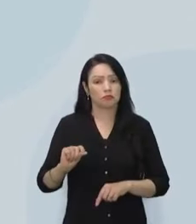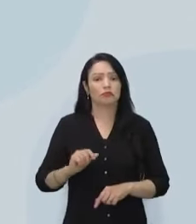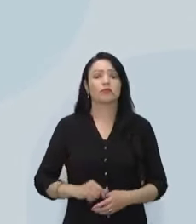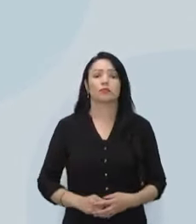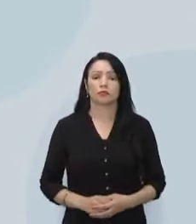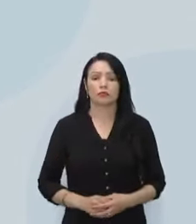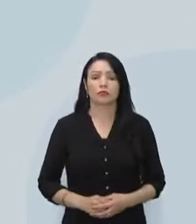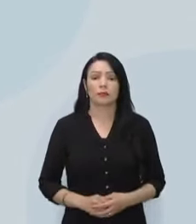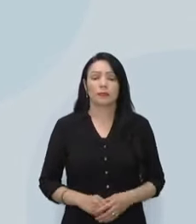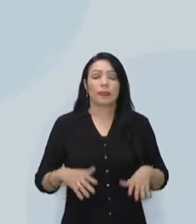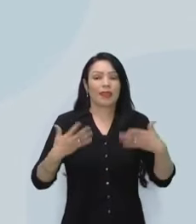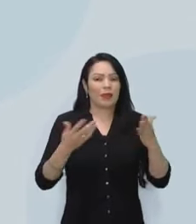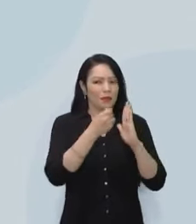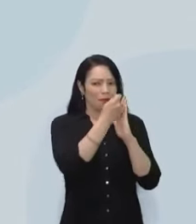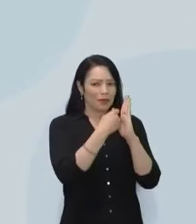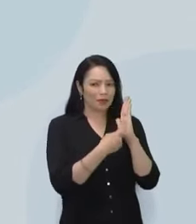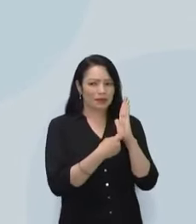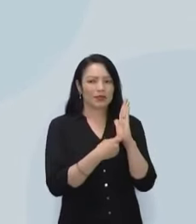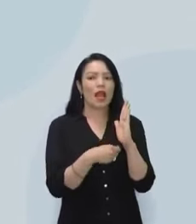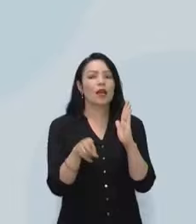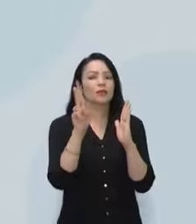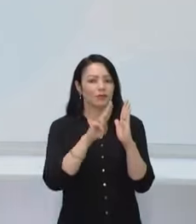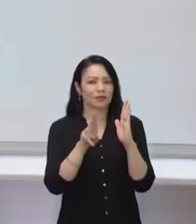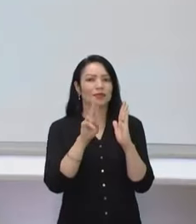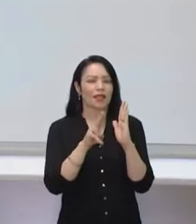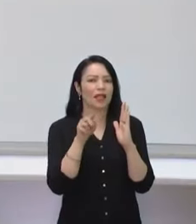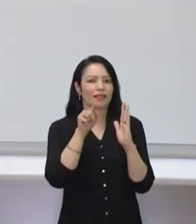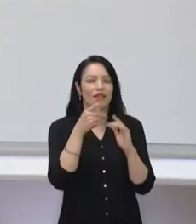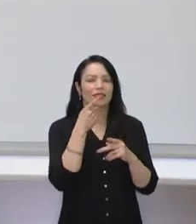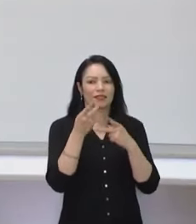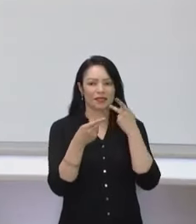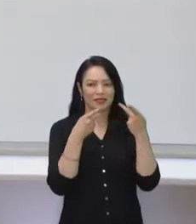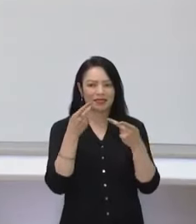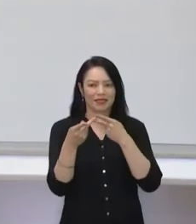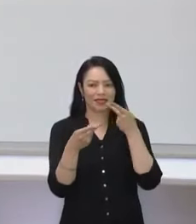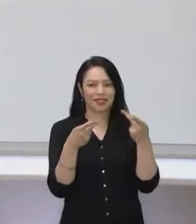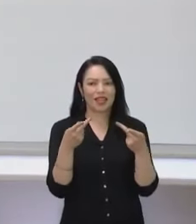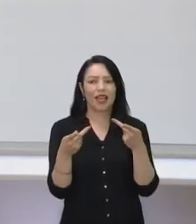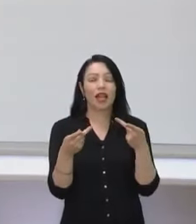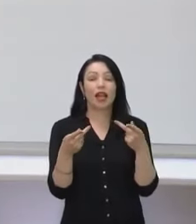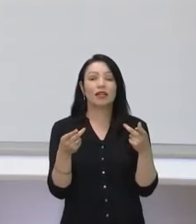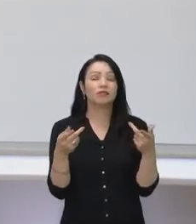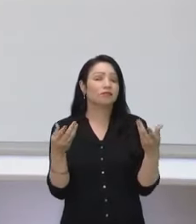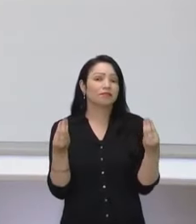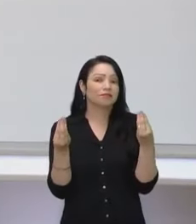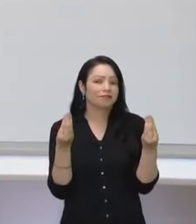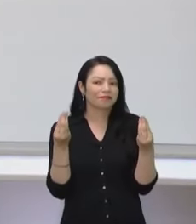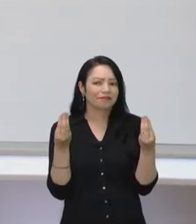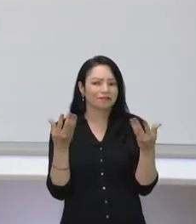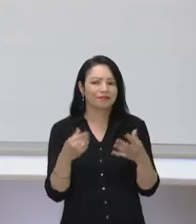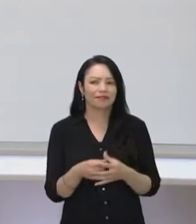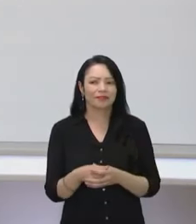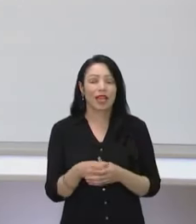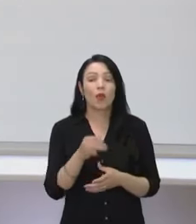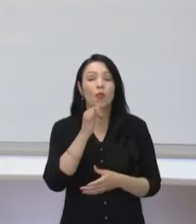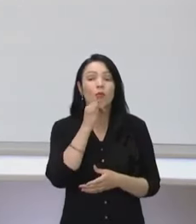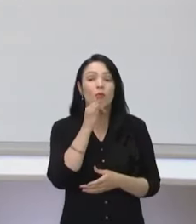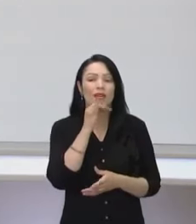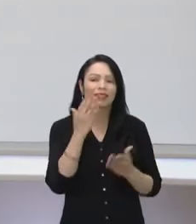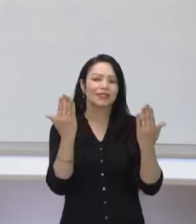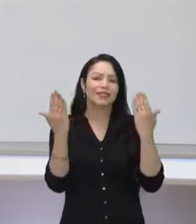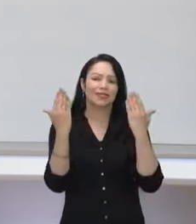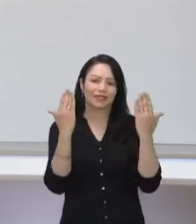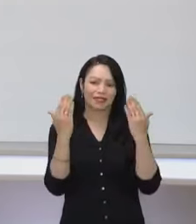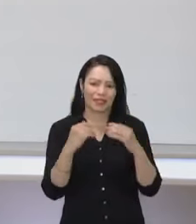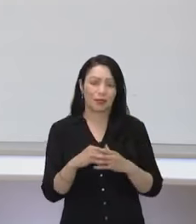décimos. Quando o autor utiliza essa fala, ele está fazendo o quê? Ele está utilizando um exemplo. Ele